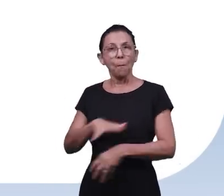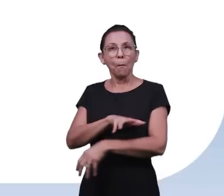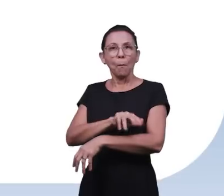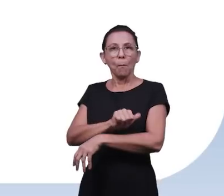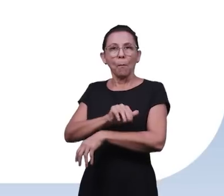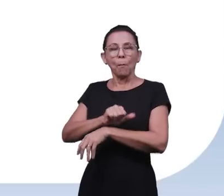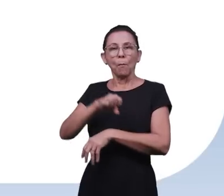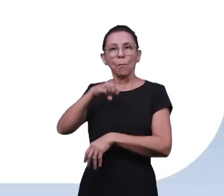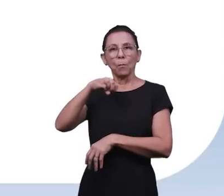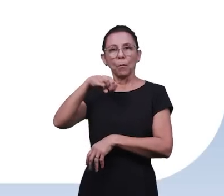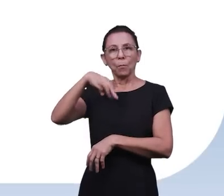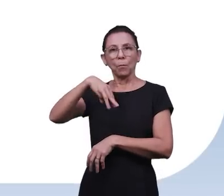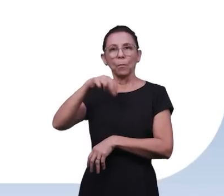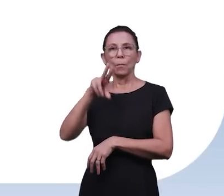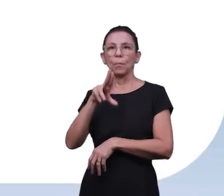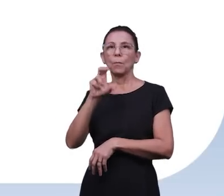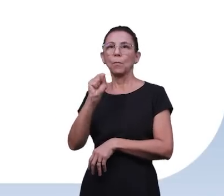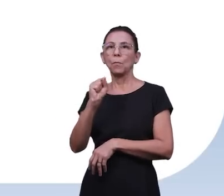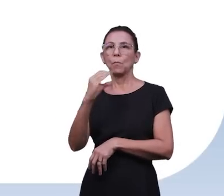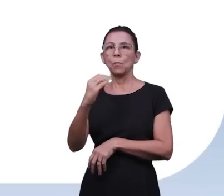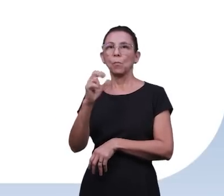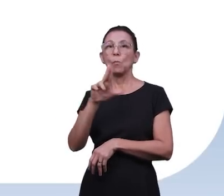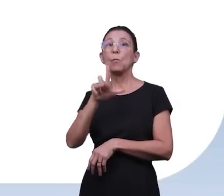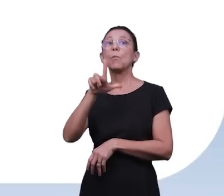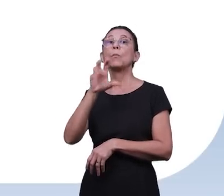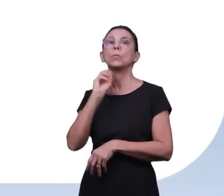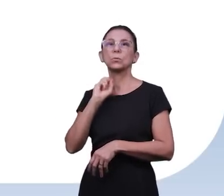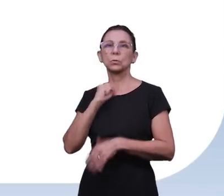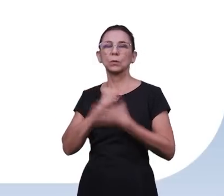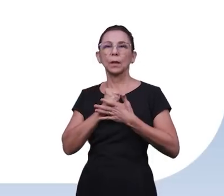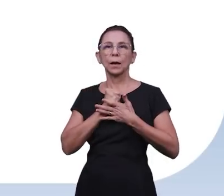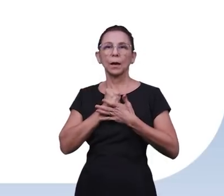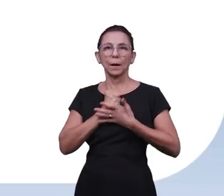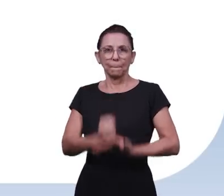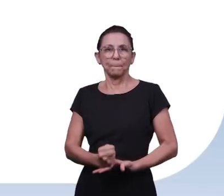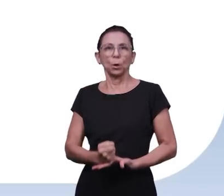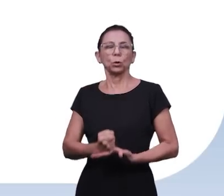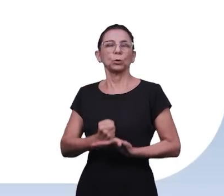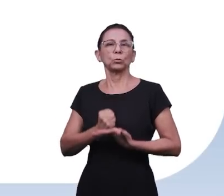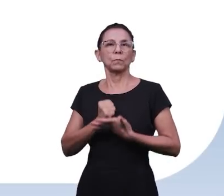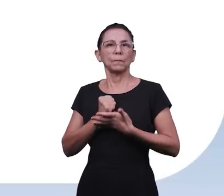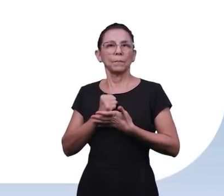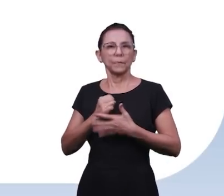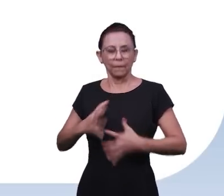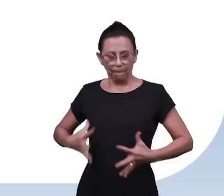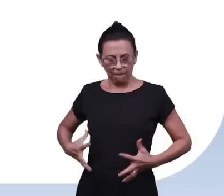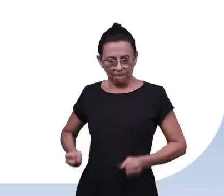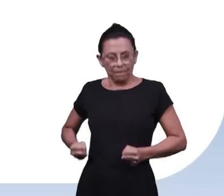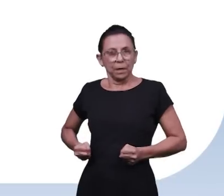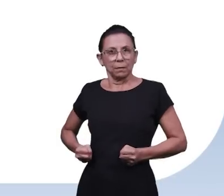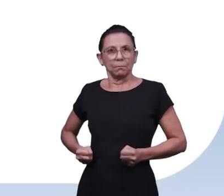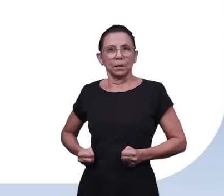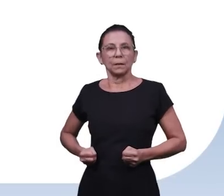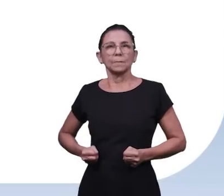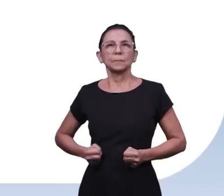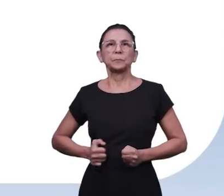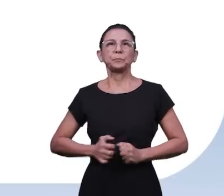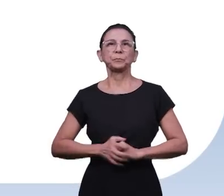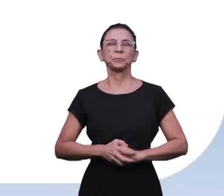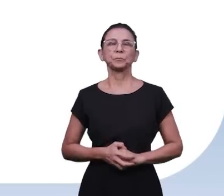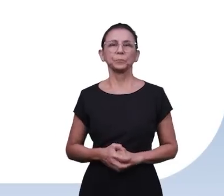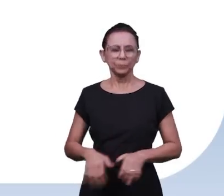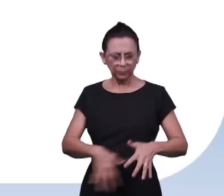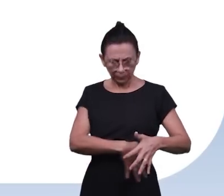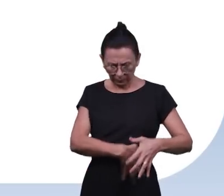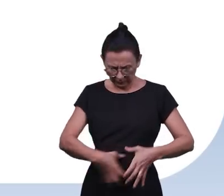como apoio para a sua emissão vocal, para a sua produção de voz. Toda a região abdominal, todos